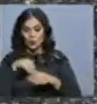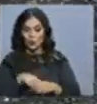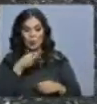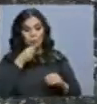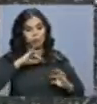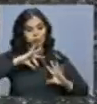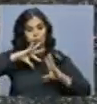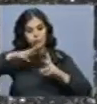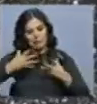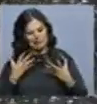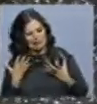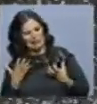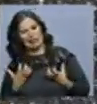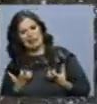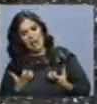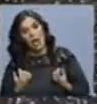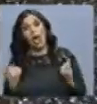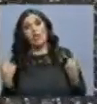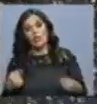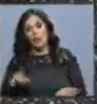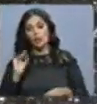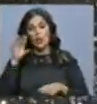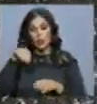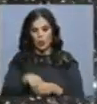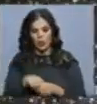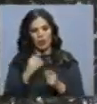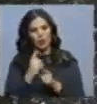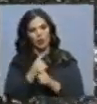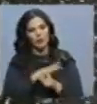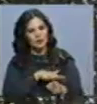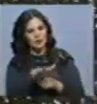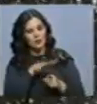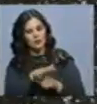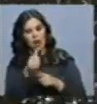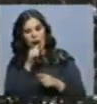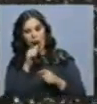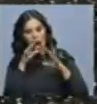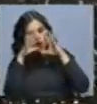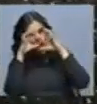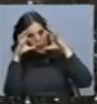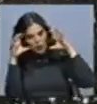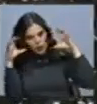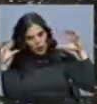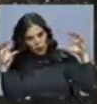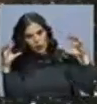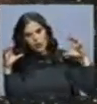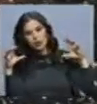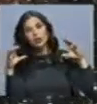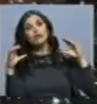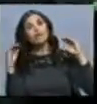áridas, muito secas, há também presença de traços de vapor de água na atmosfera e, portanto, o sinal pode